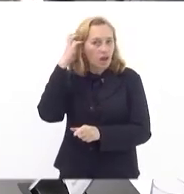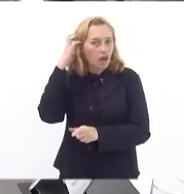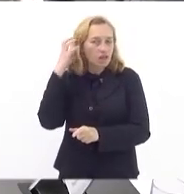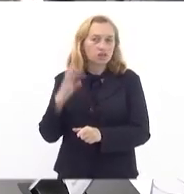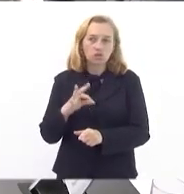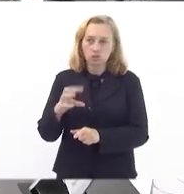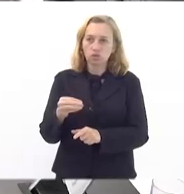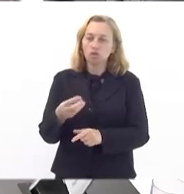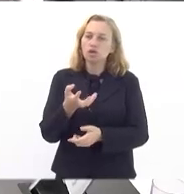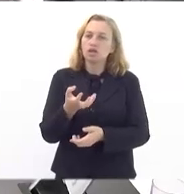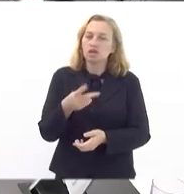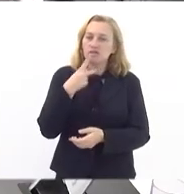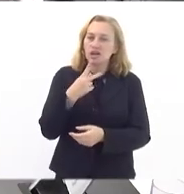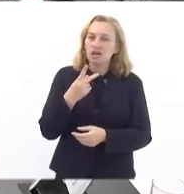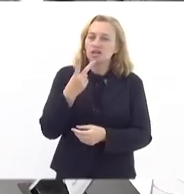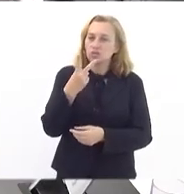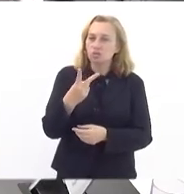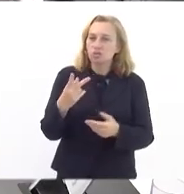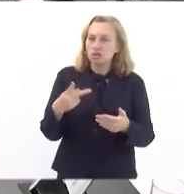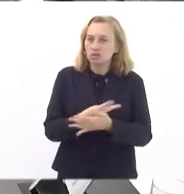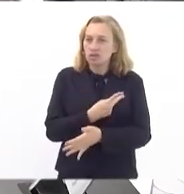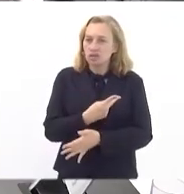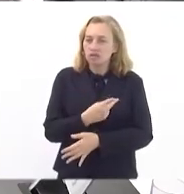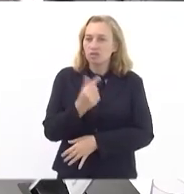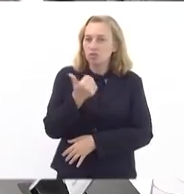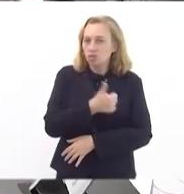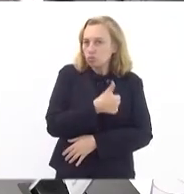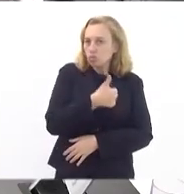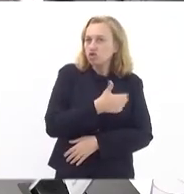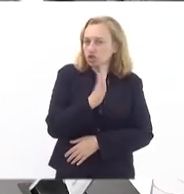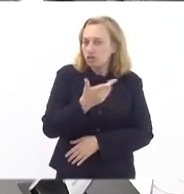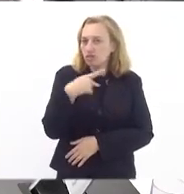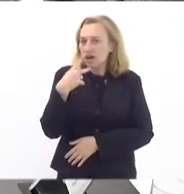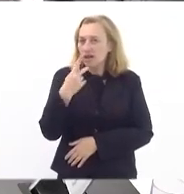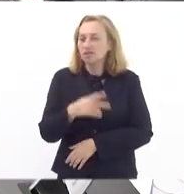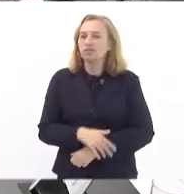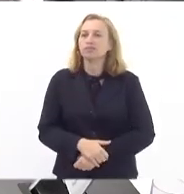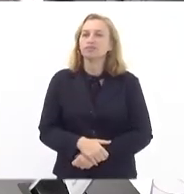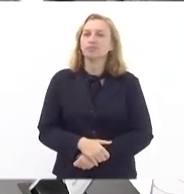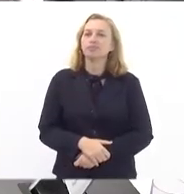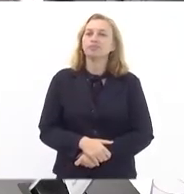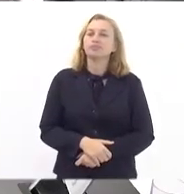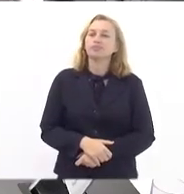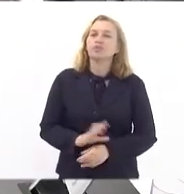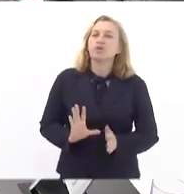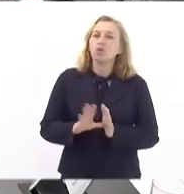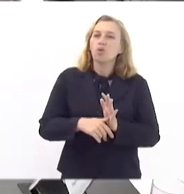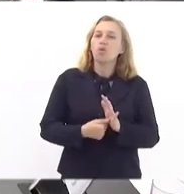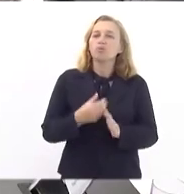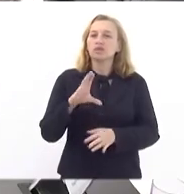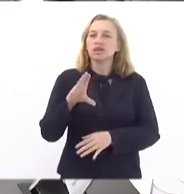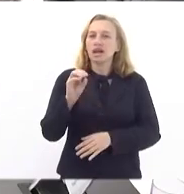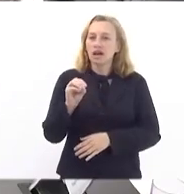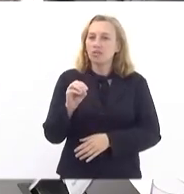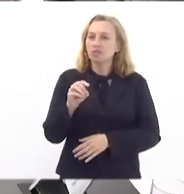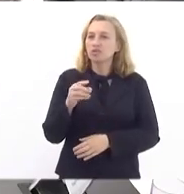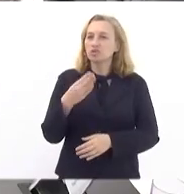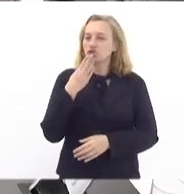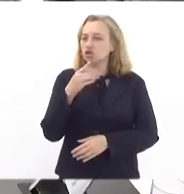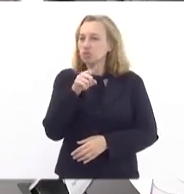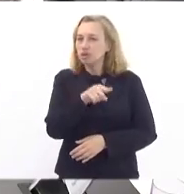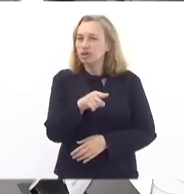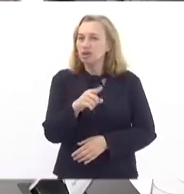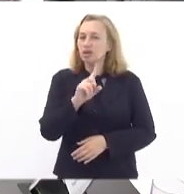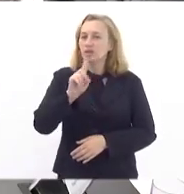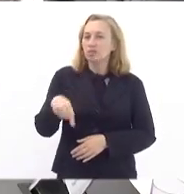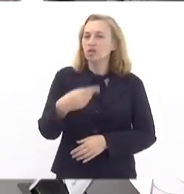tudo mais eu queria citar dois casos como foi citado aqui já teve um furto de cabo desse tipo de